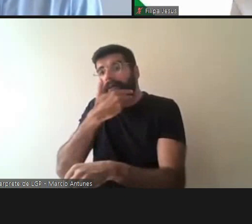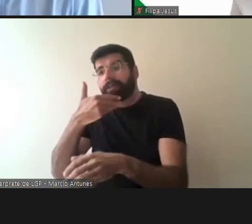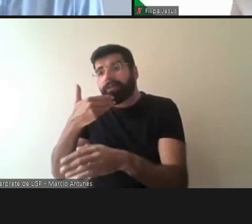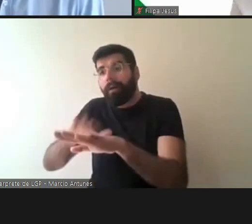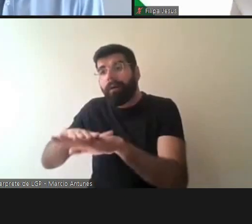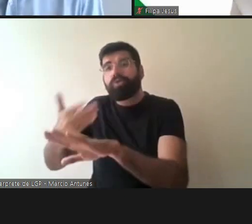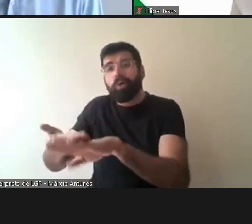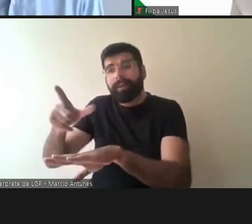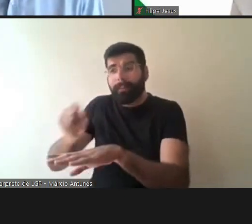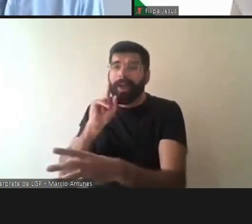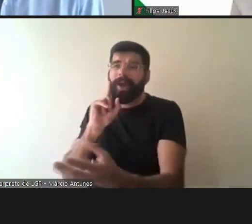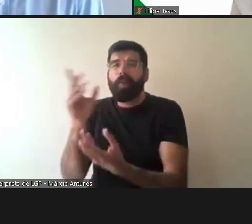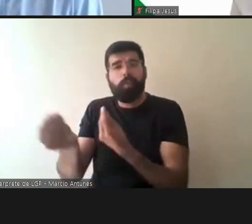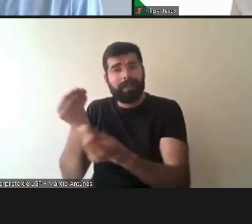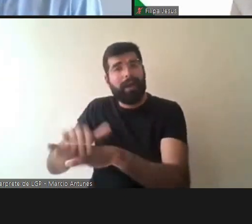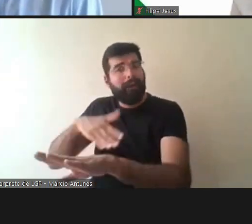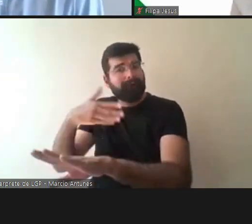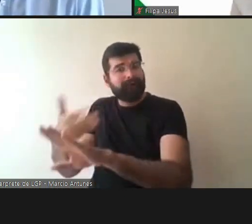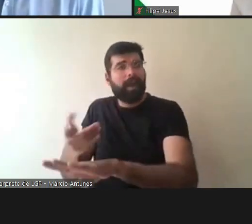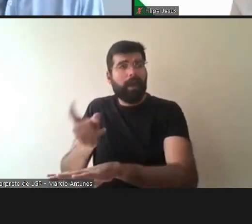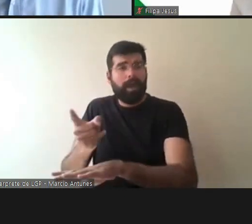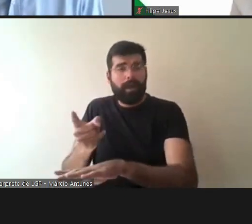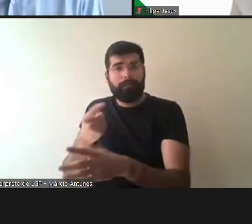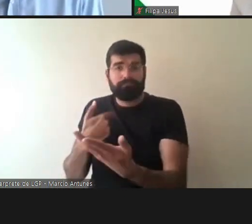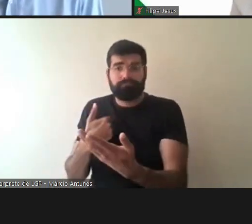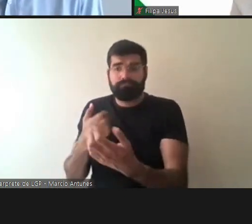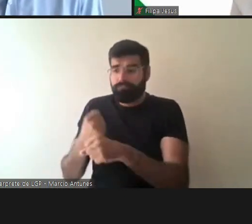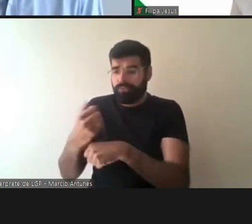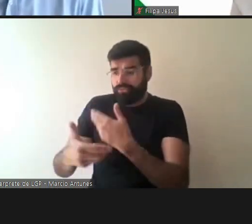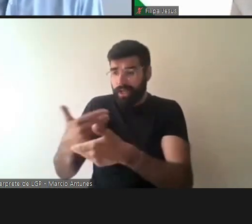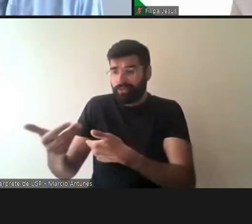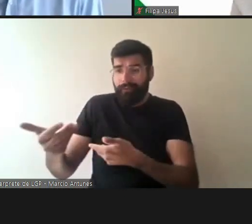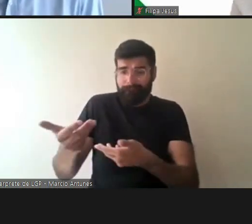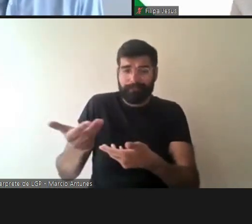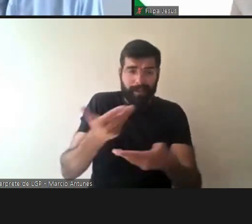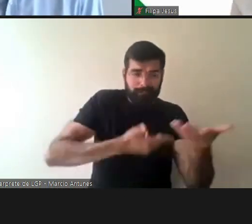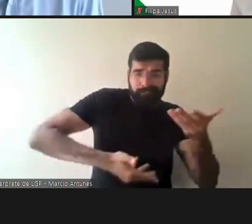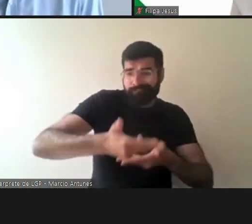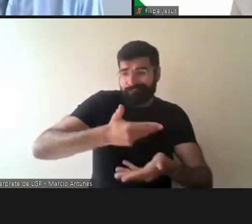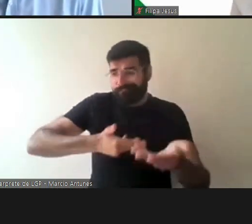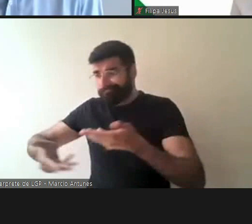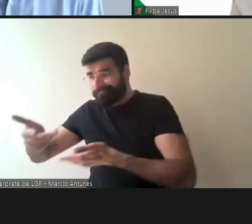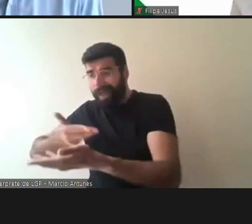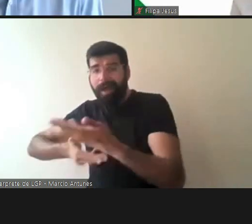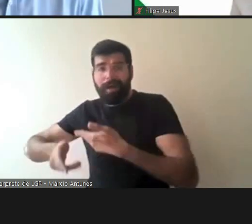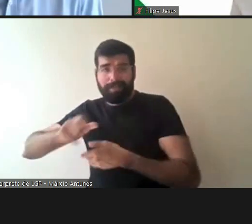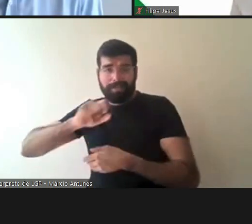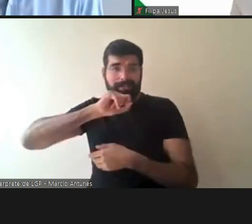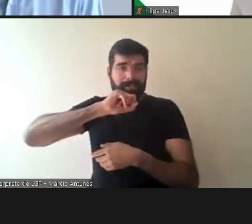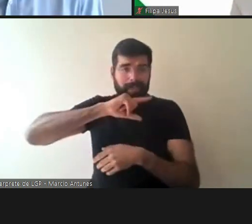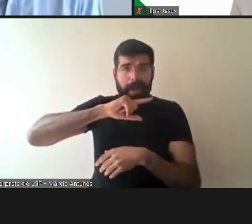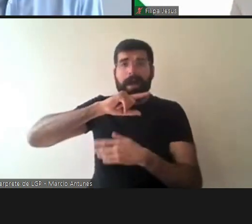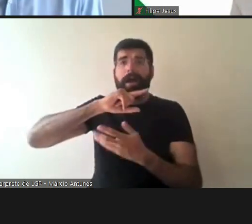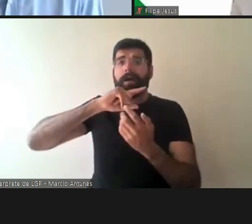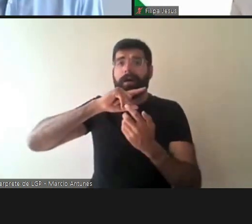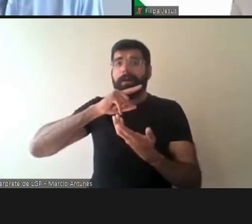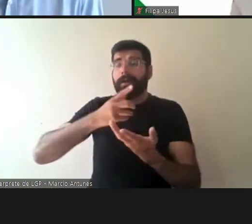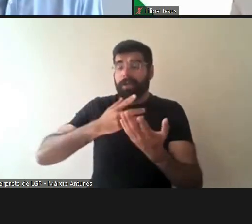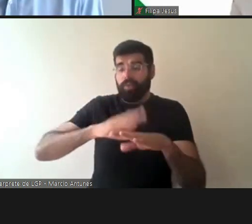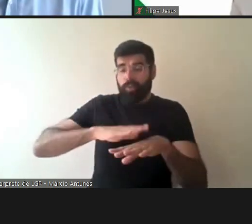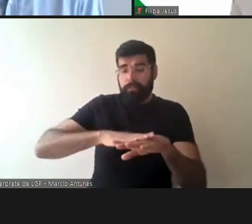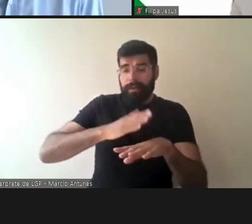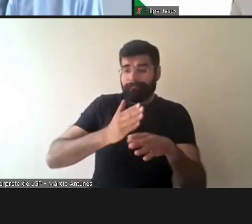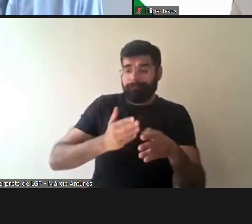Por isso, processos claramente interativos que têm já um longo caminho de